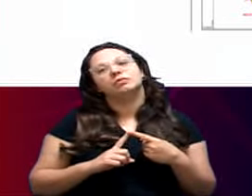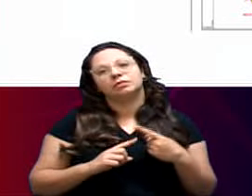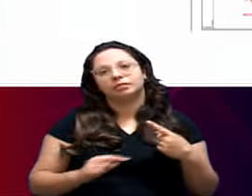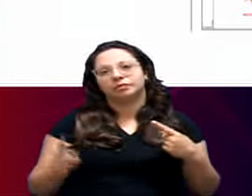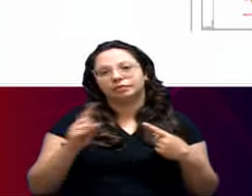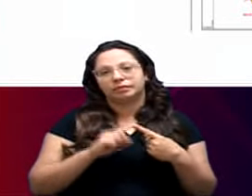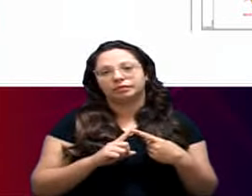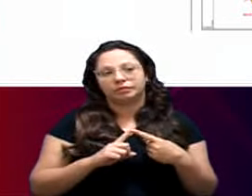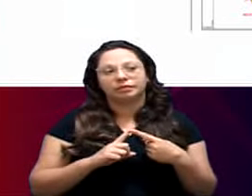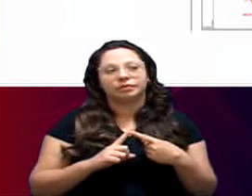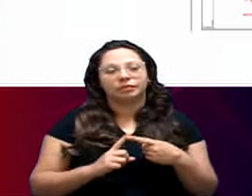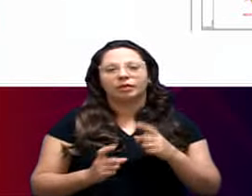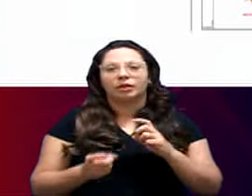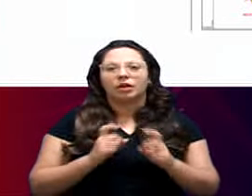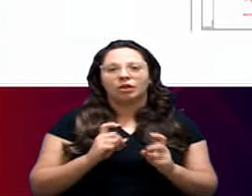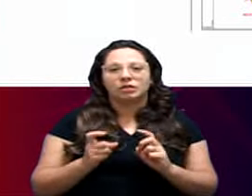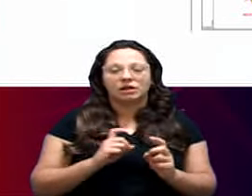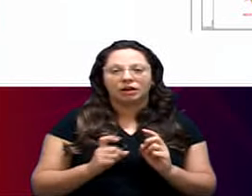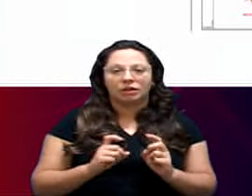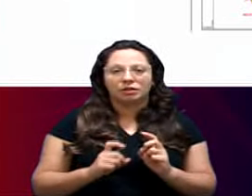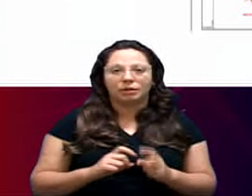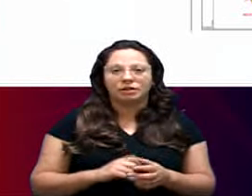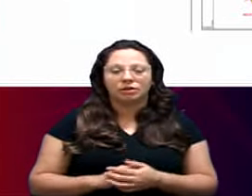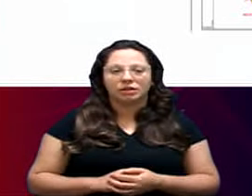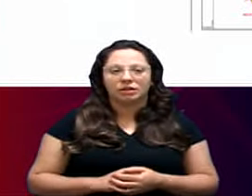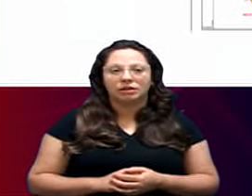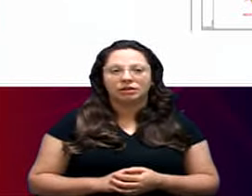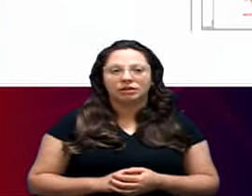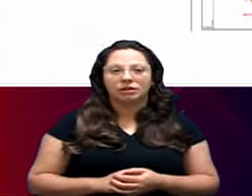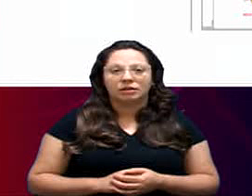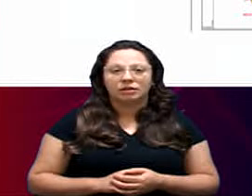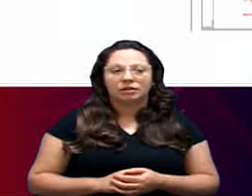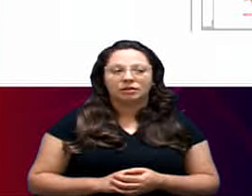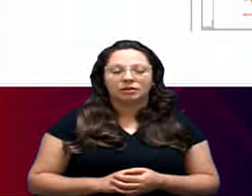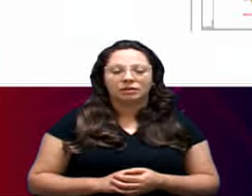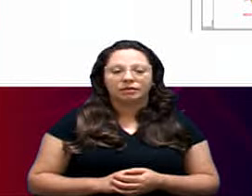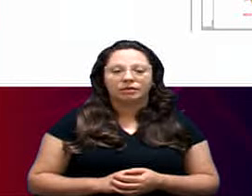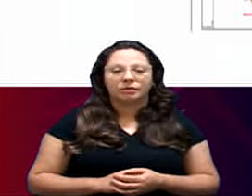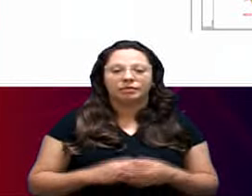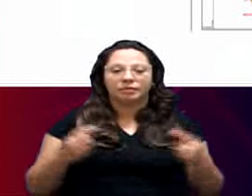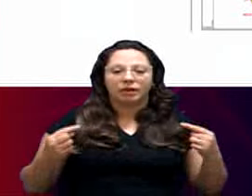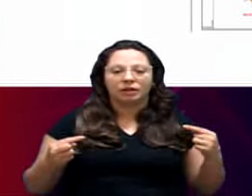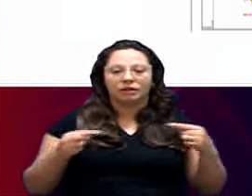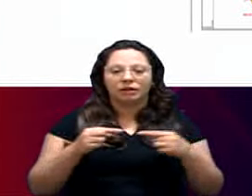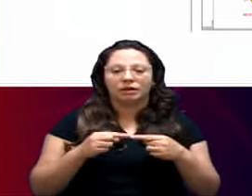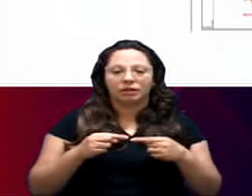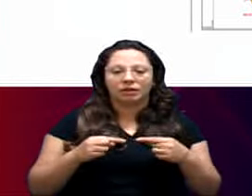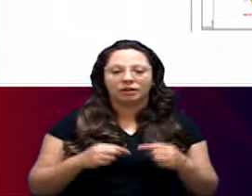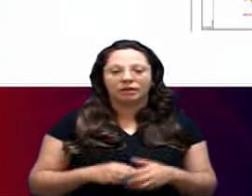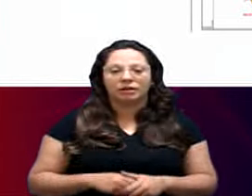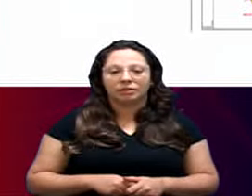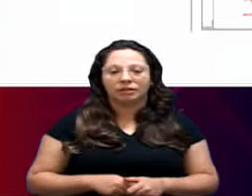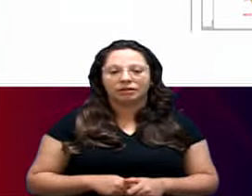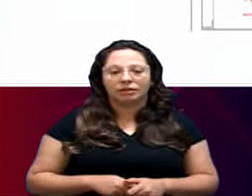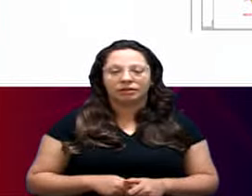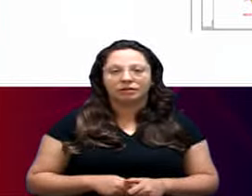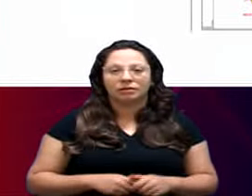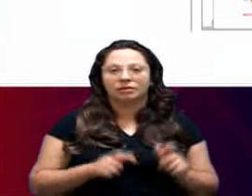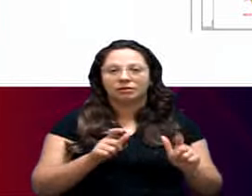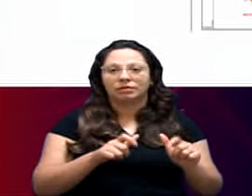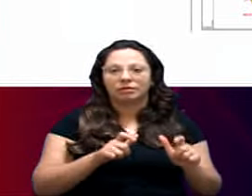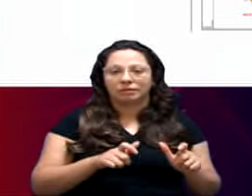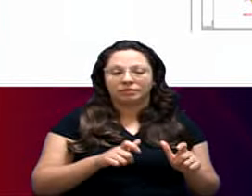primeira discussão que a gente traz eh em relação a às áreas de várzeas